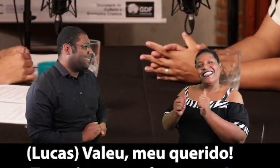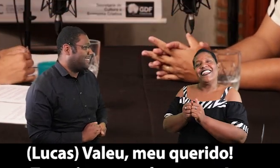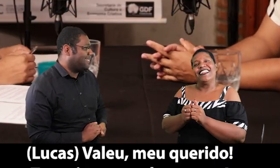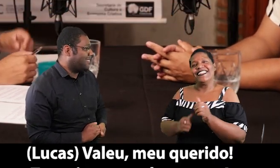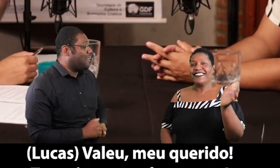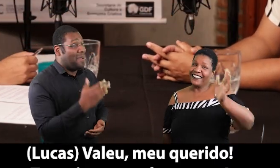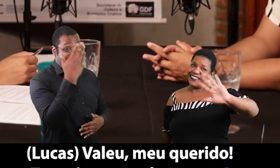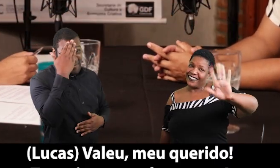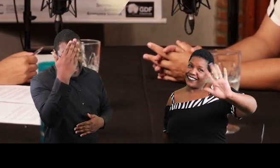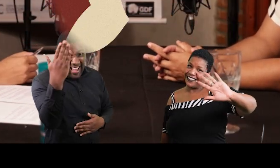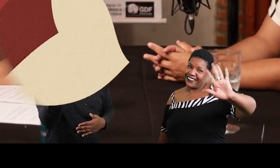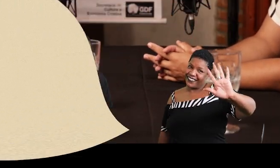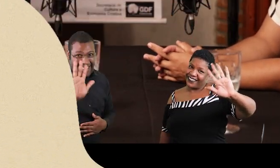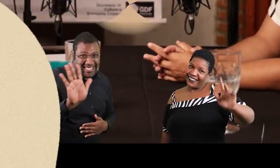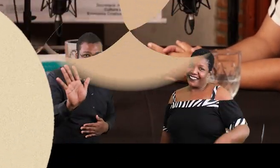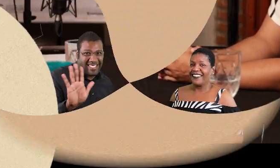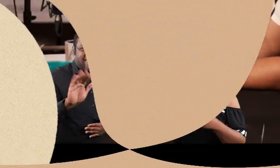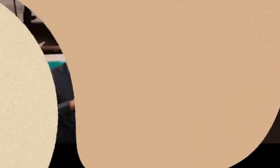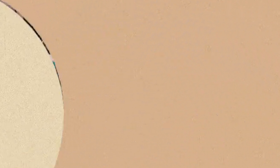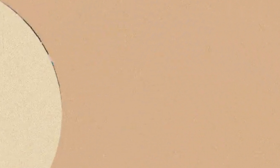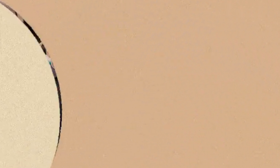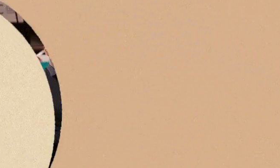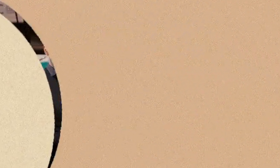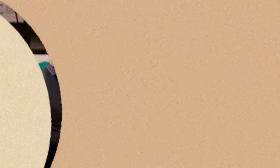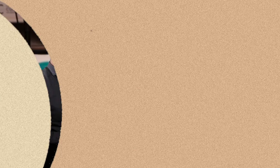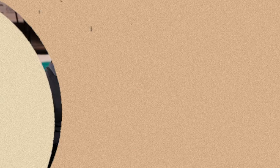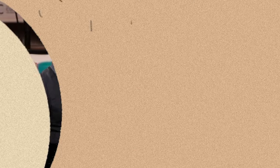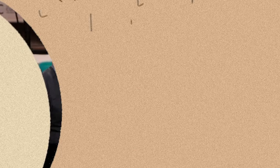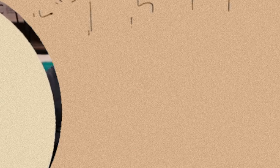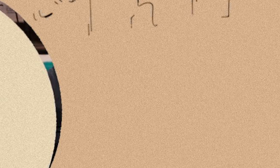aí. E valeu, gente.